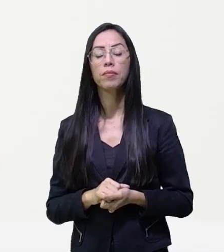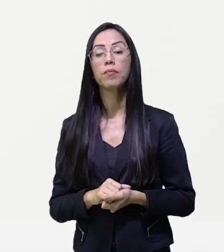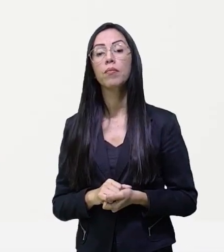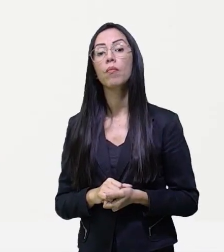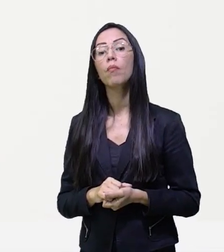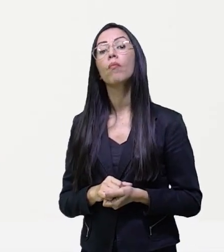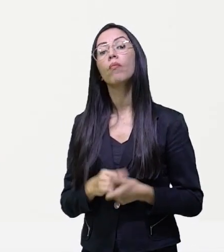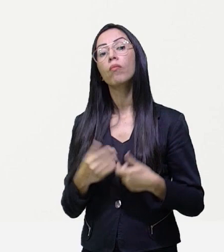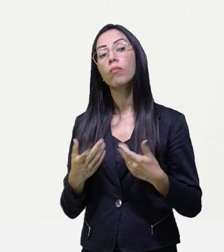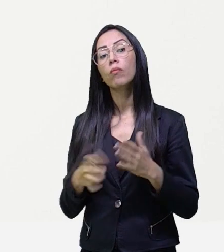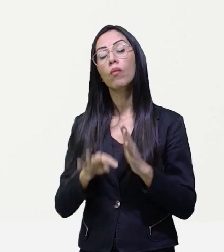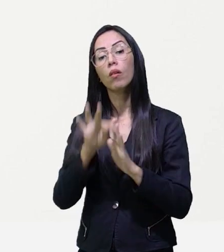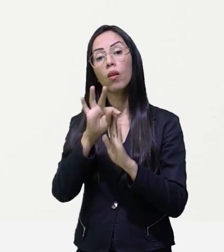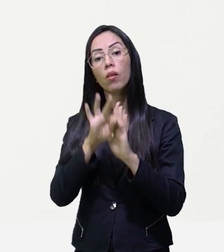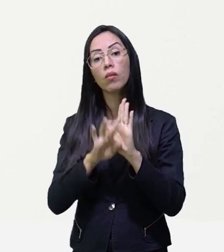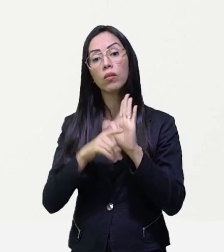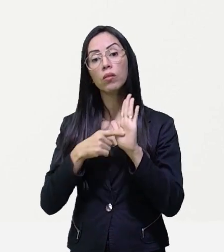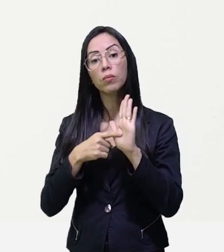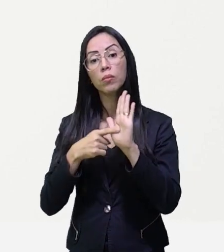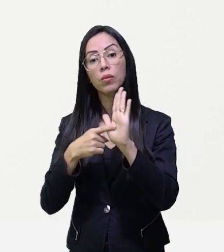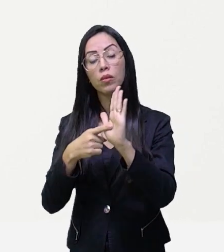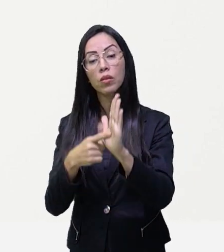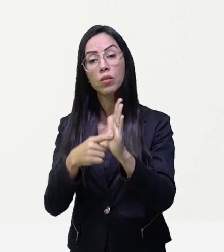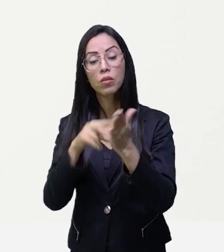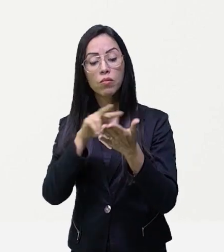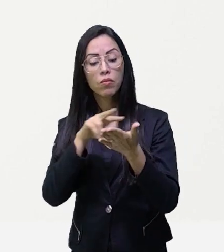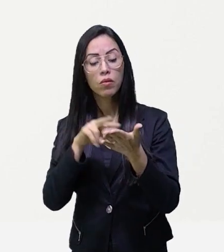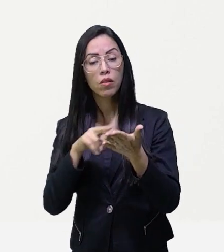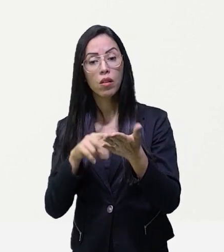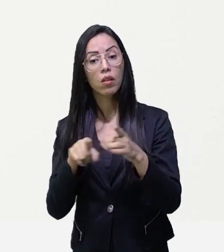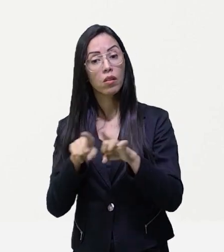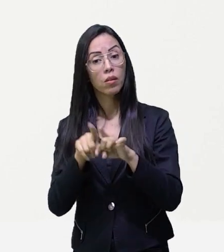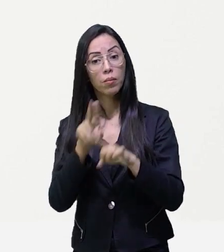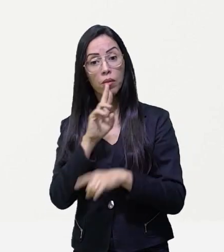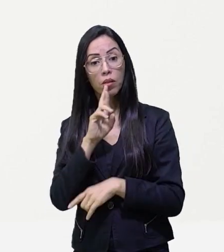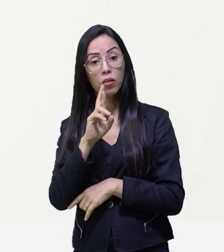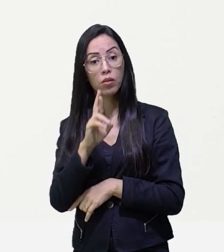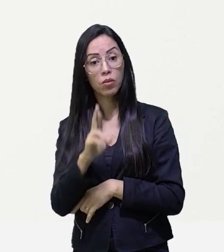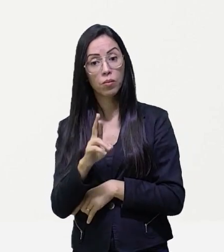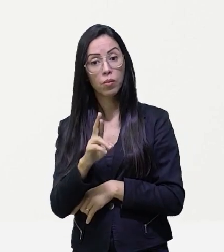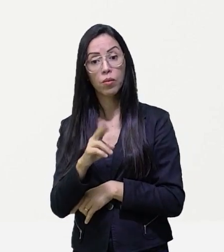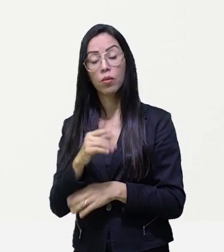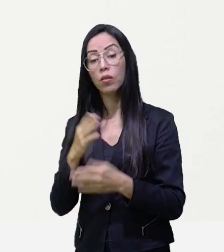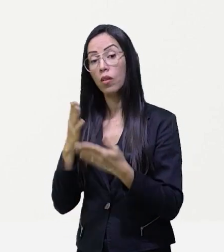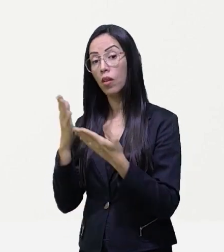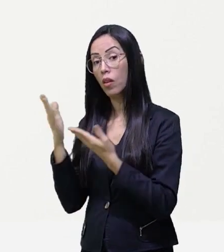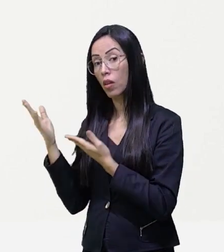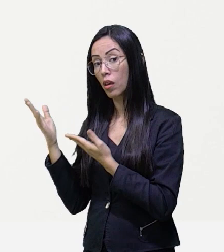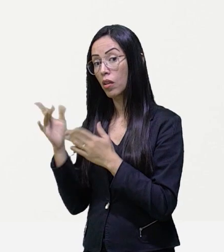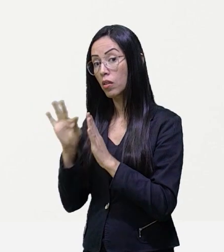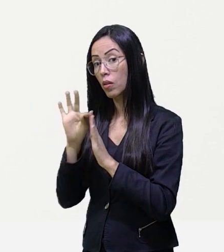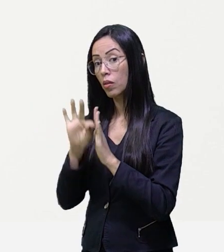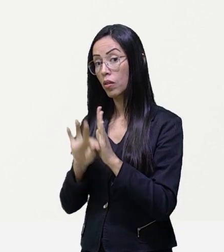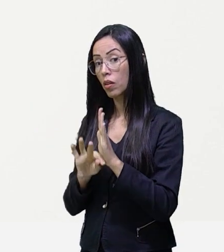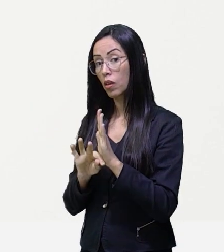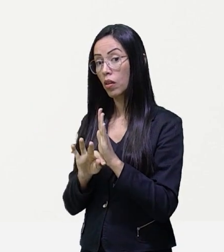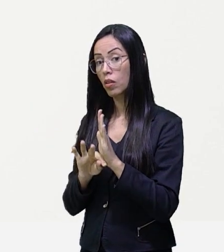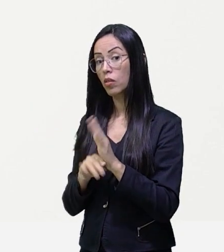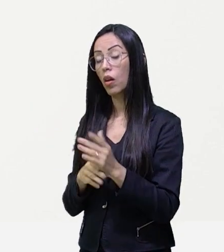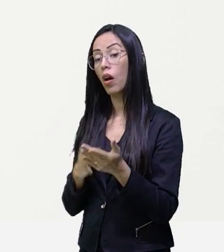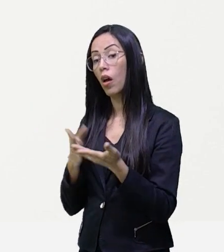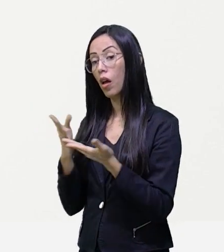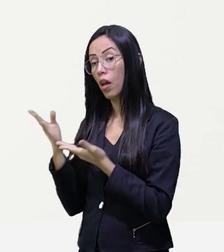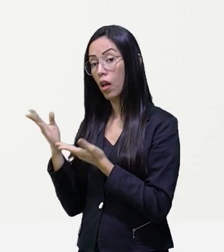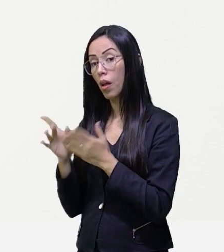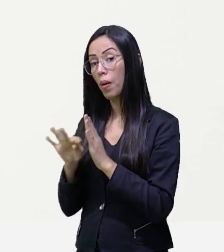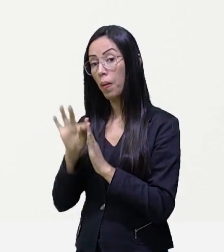Leia o texto expositivo e responda às questões. Esse é o texto. Baleias. As baleias